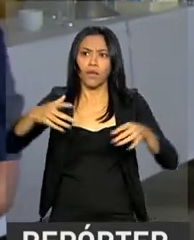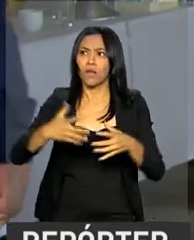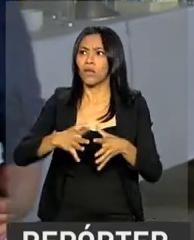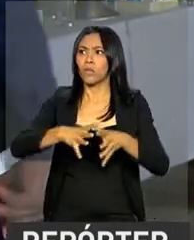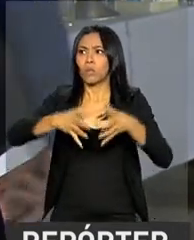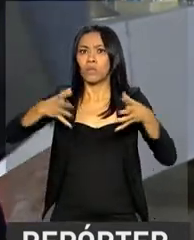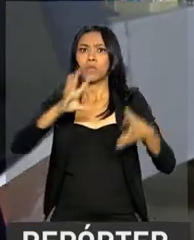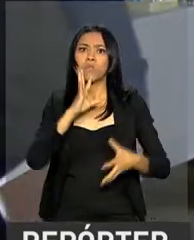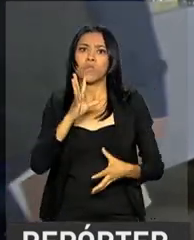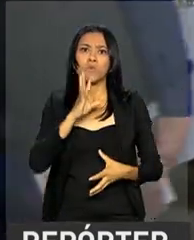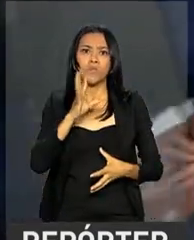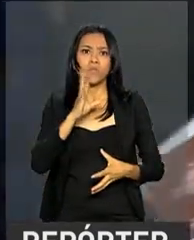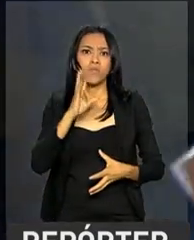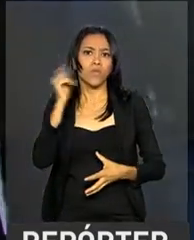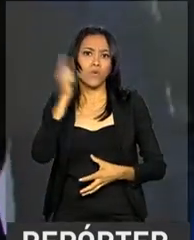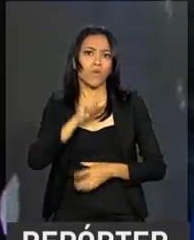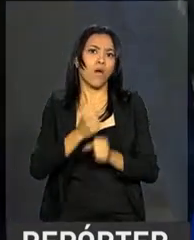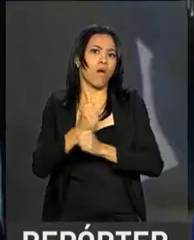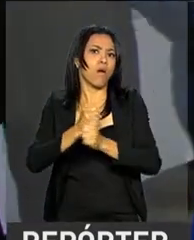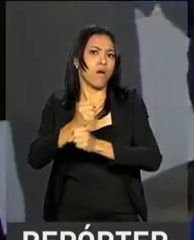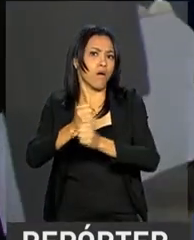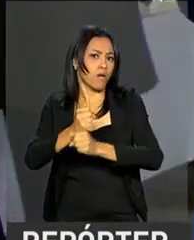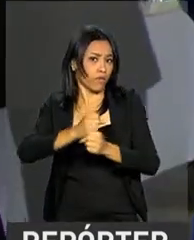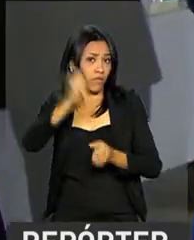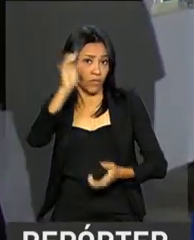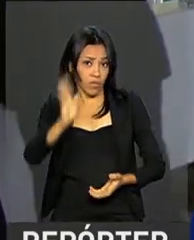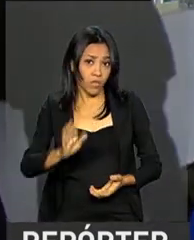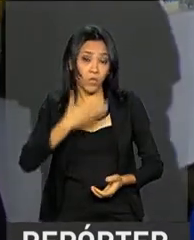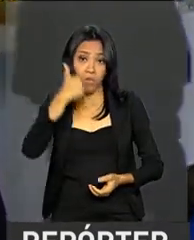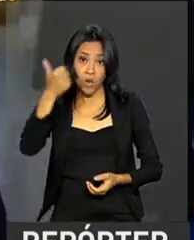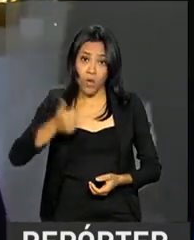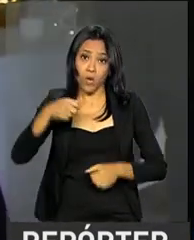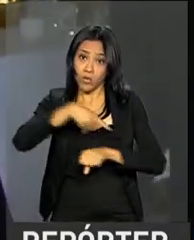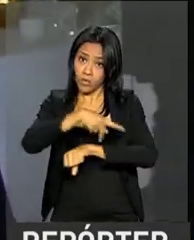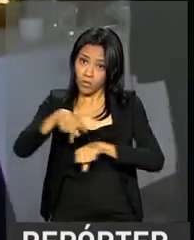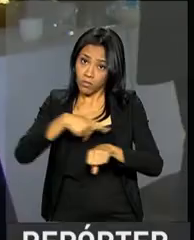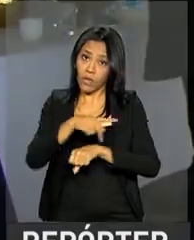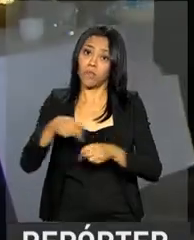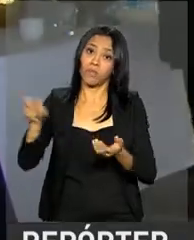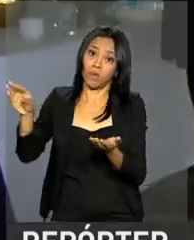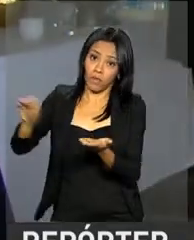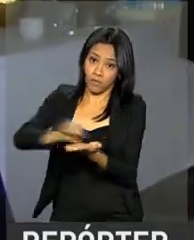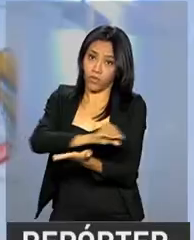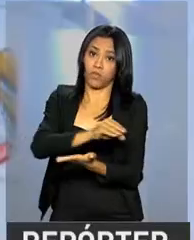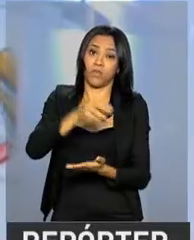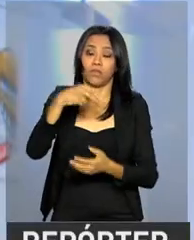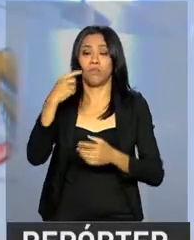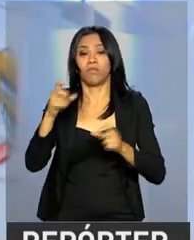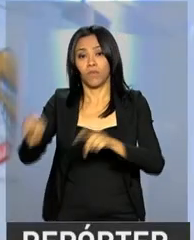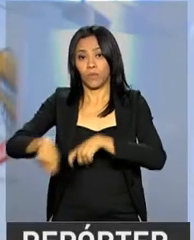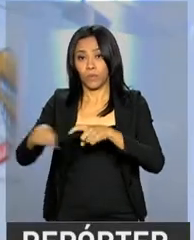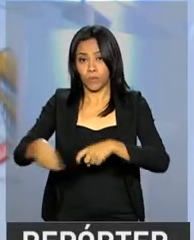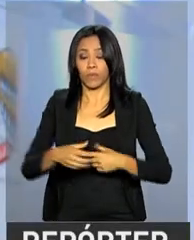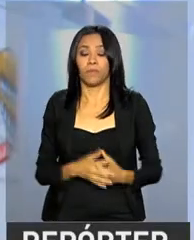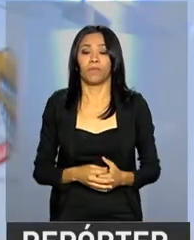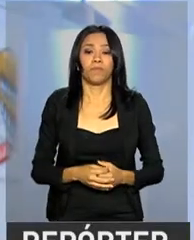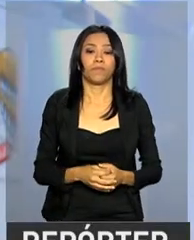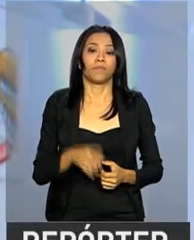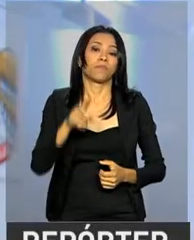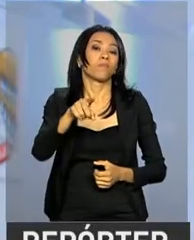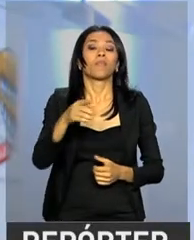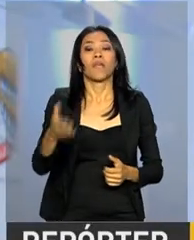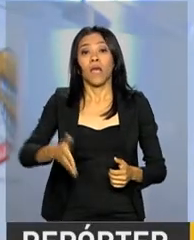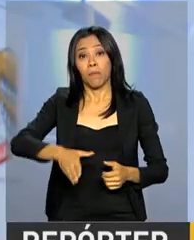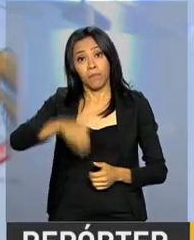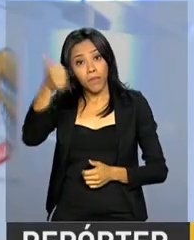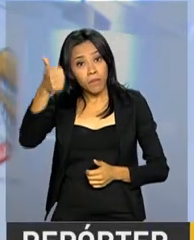adquirido ao longo dos anos e que faz do brasil um dos melhores países para investimentos em agricultura na primeira rodada de negociações